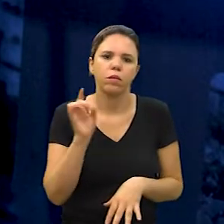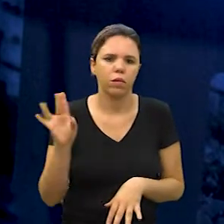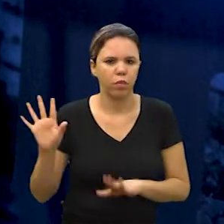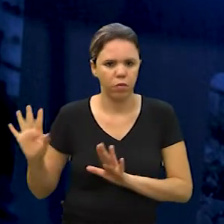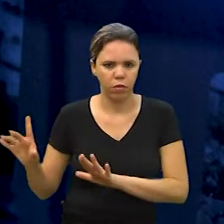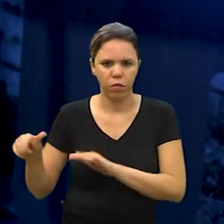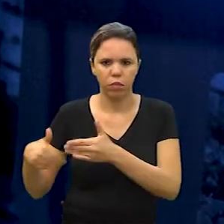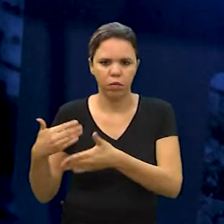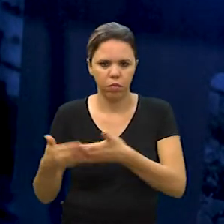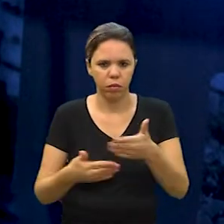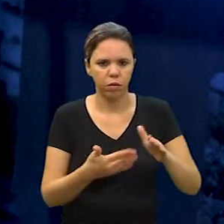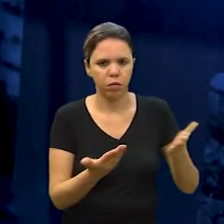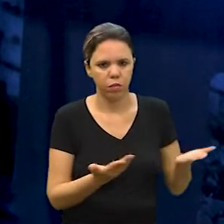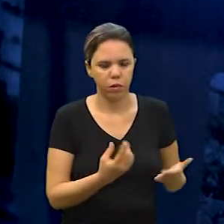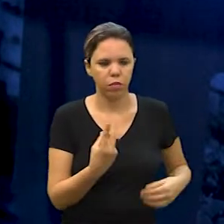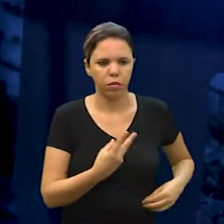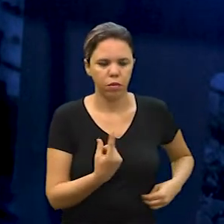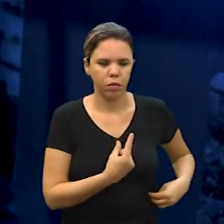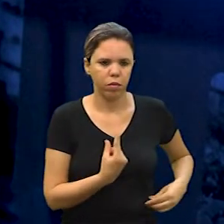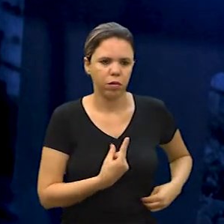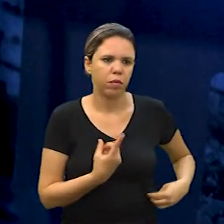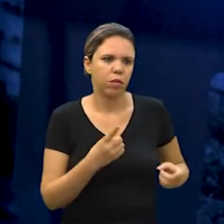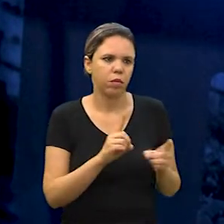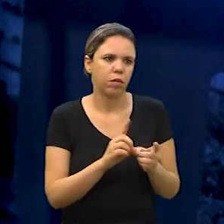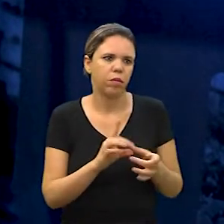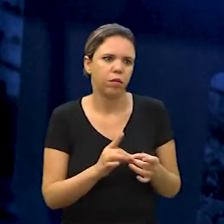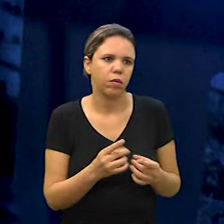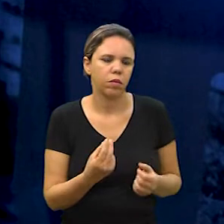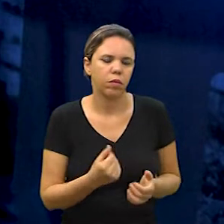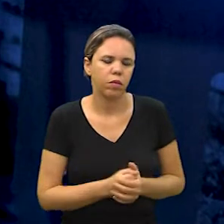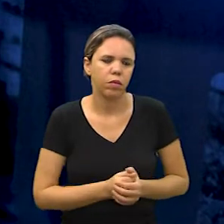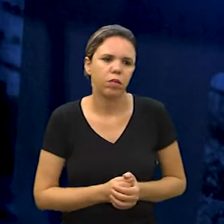restaurante. Depois, a minha sócia